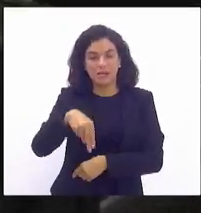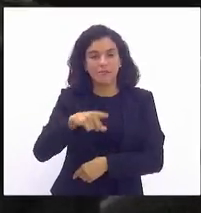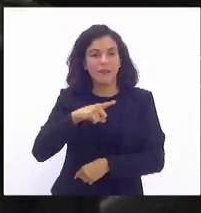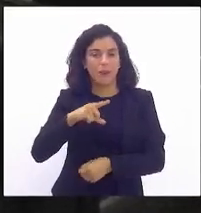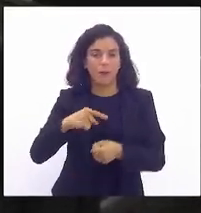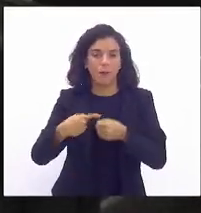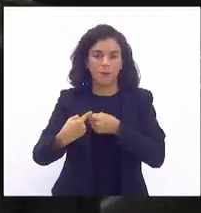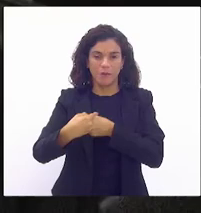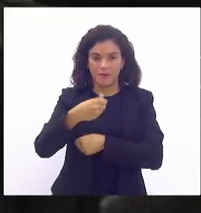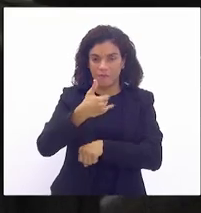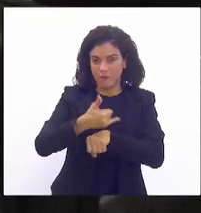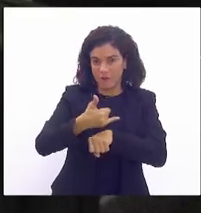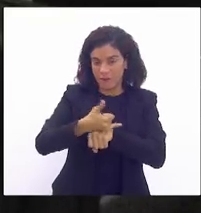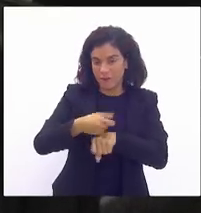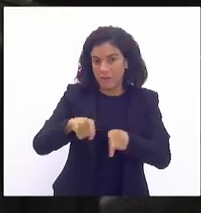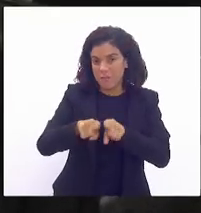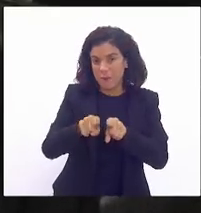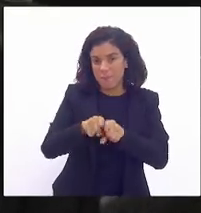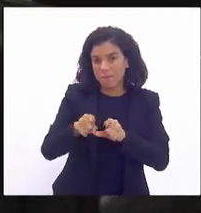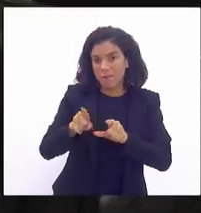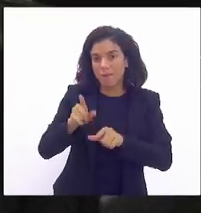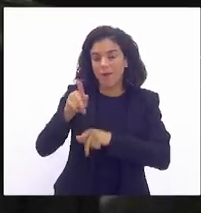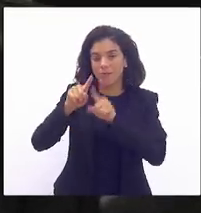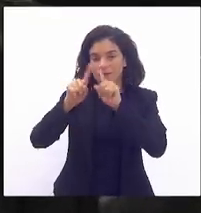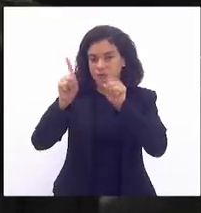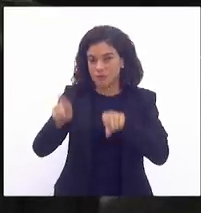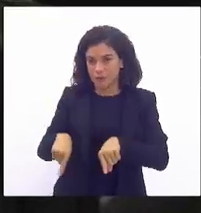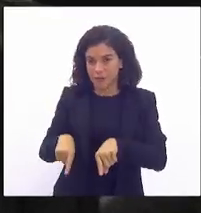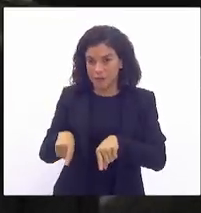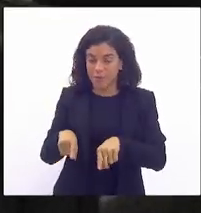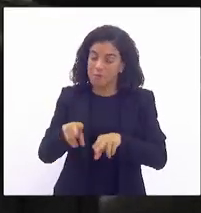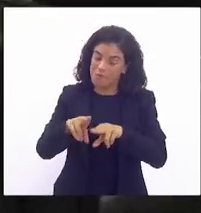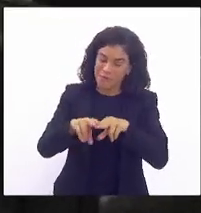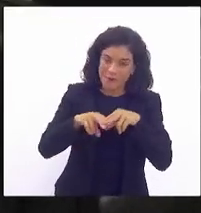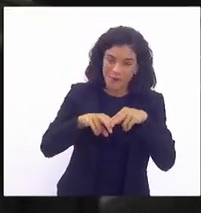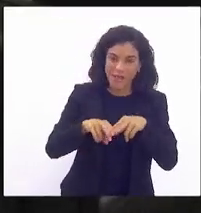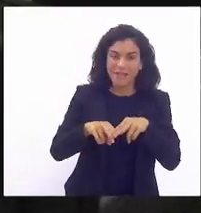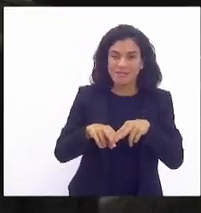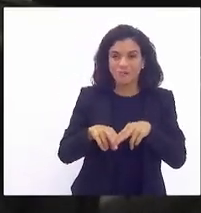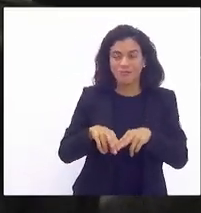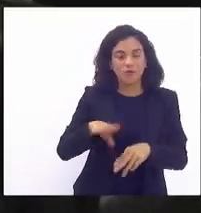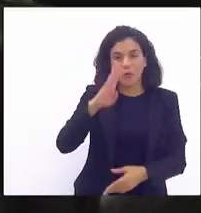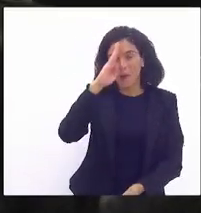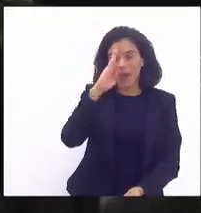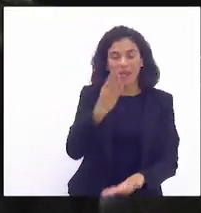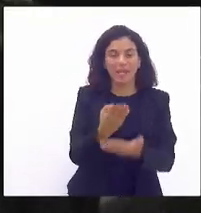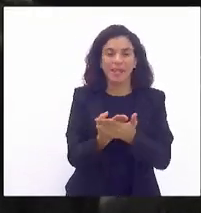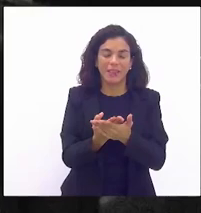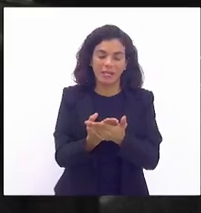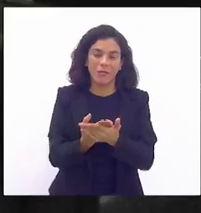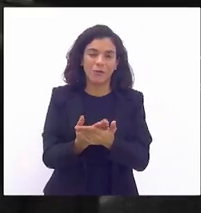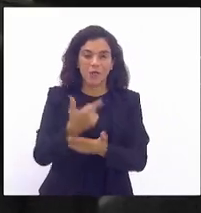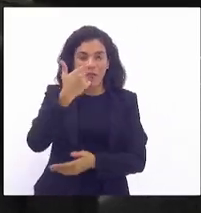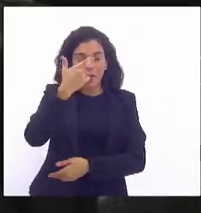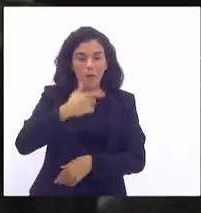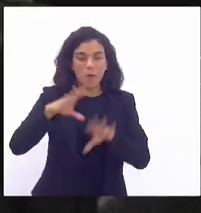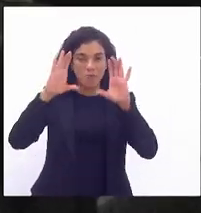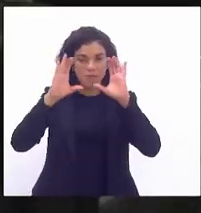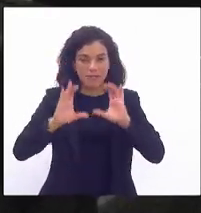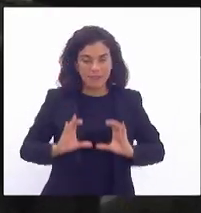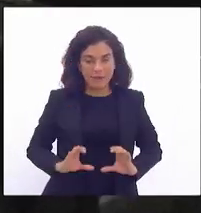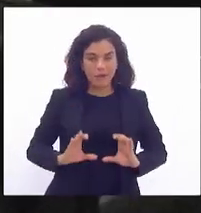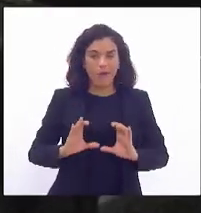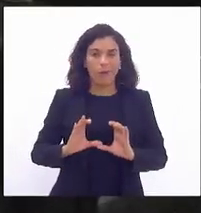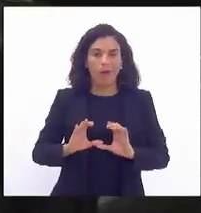de Volta Redonda e com seus trabalhadores. Por esse motivo, o descrédito do cidadão face a todos